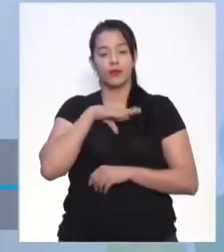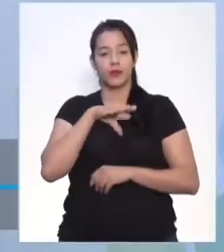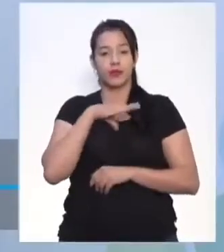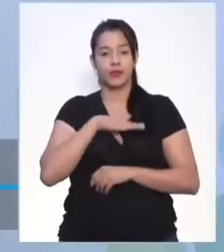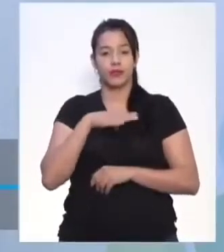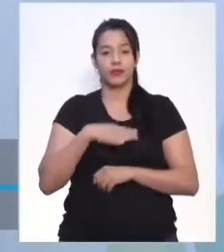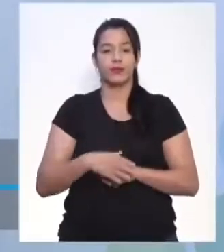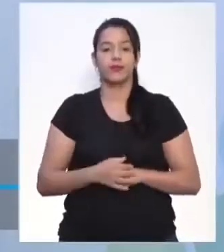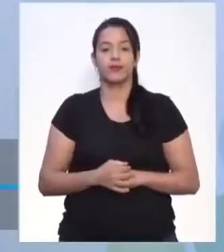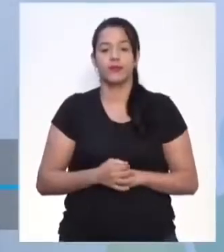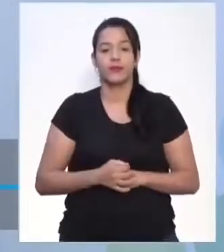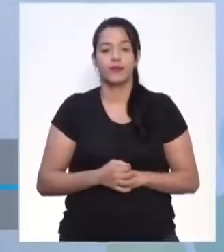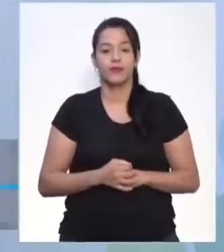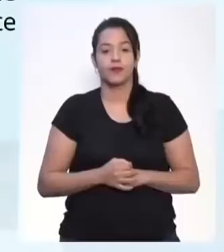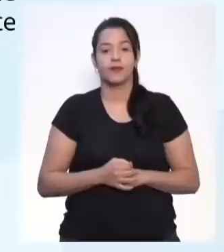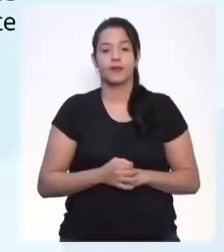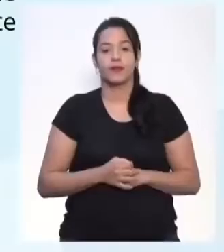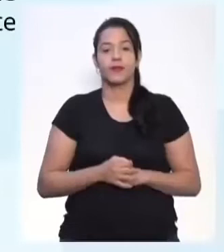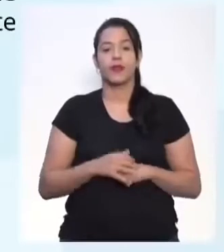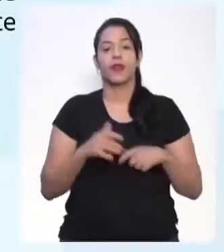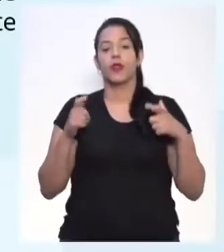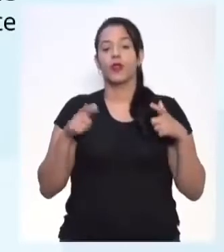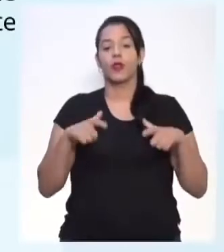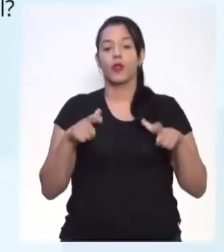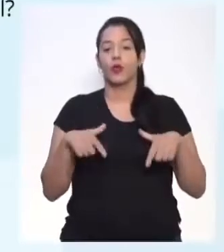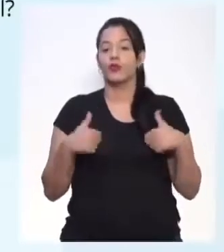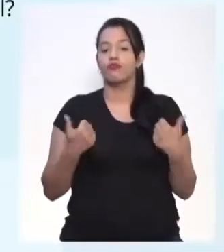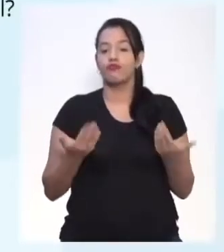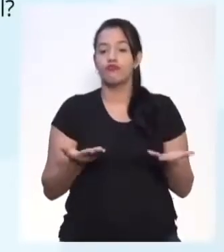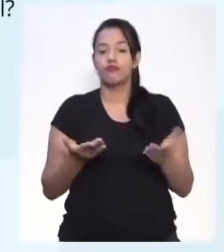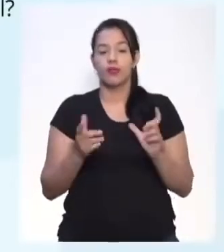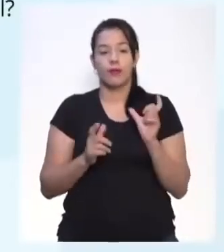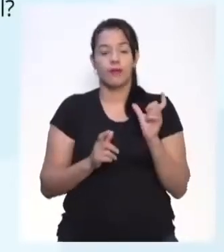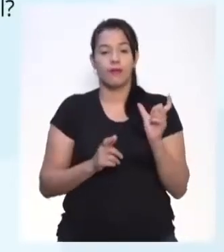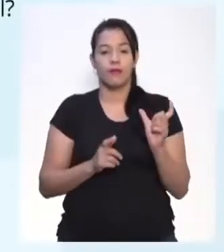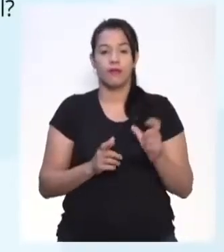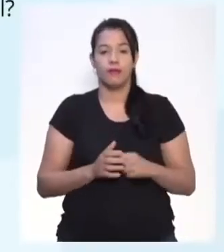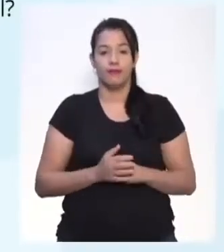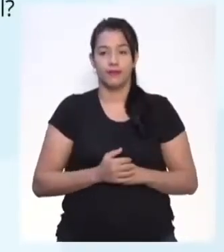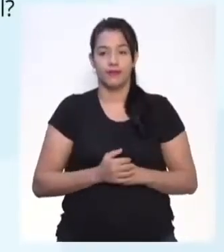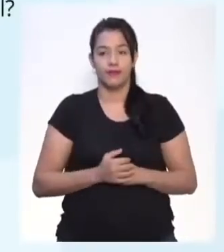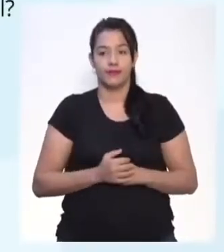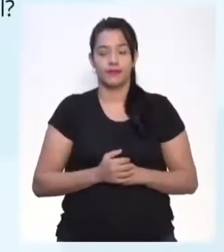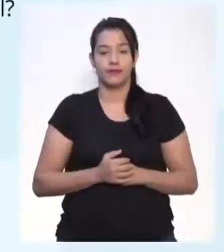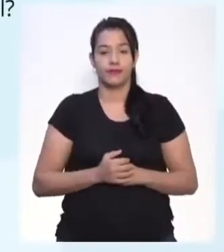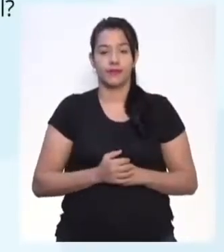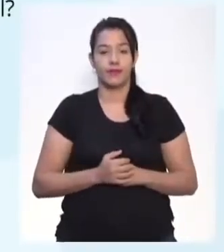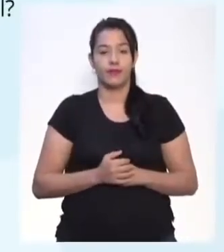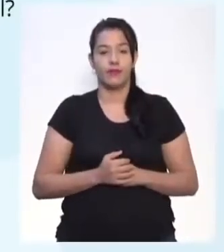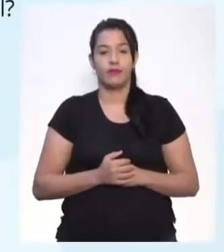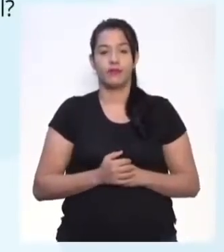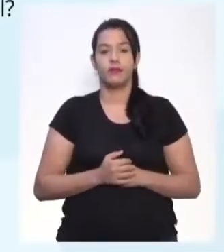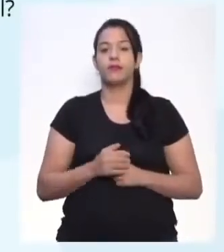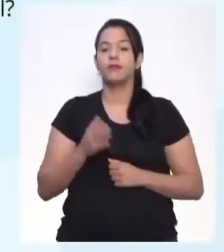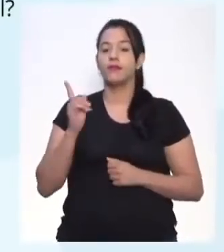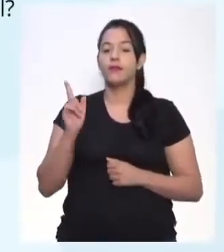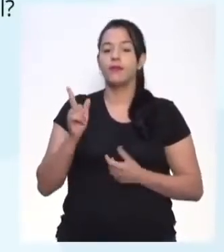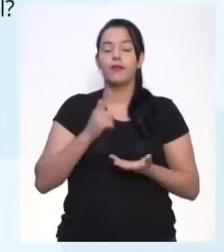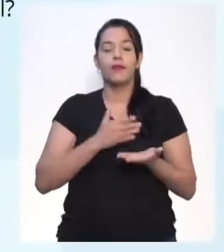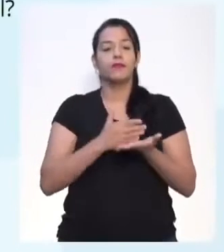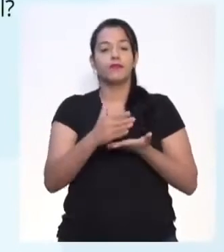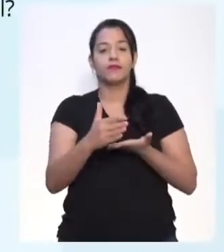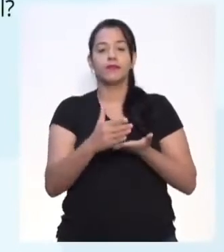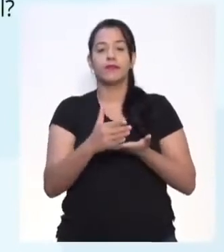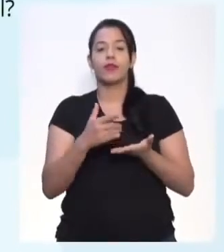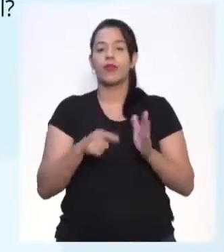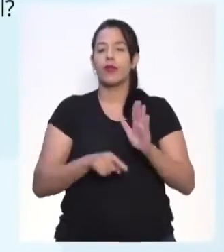aí a etimologia da palavra, né, de onde que vem esta palavra, tá? Aí, lá no início, né, eu